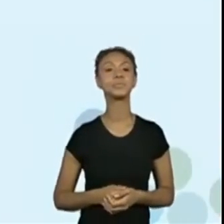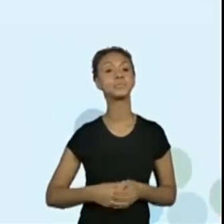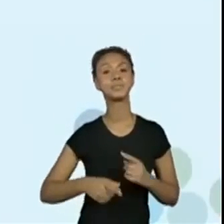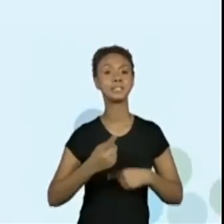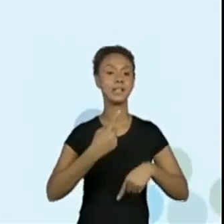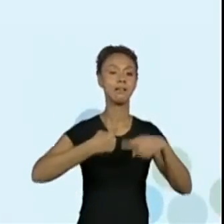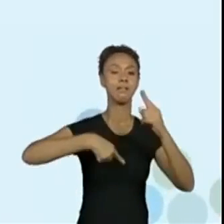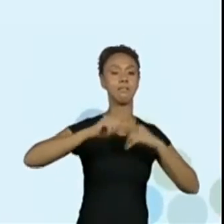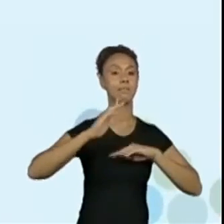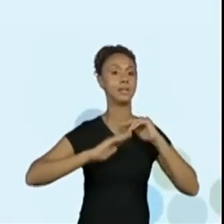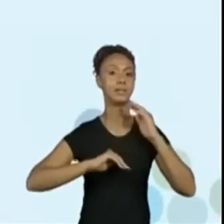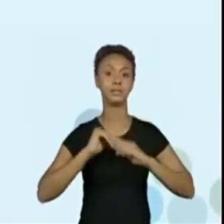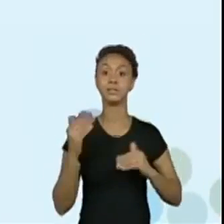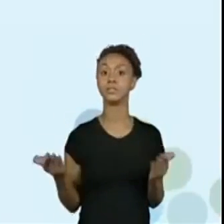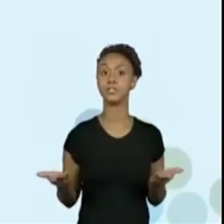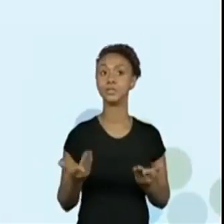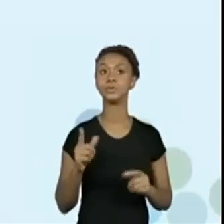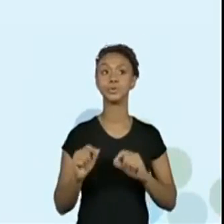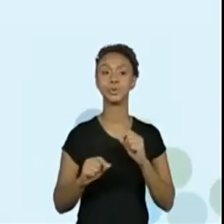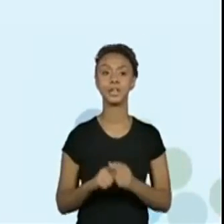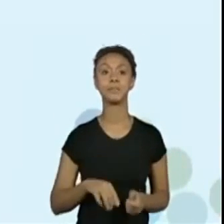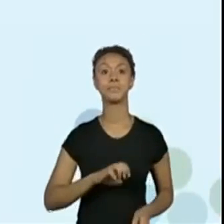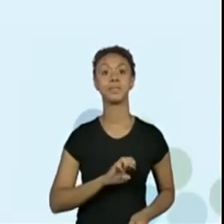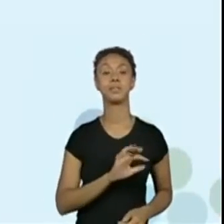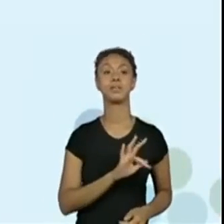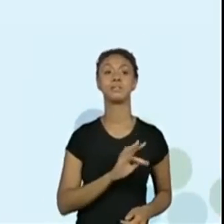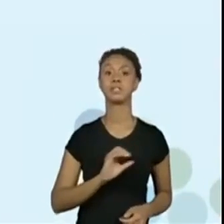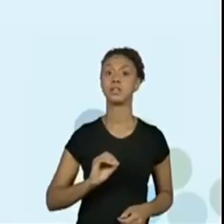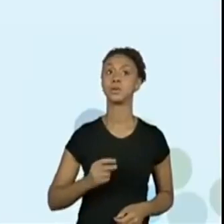hoje, é a